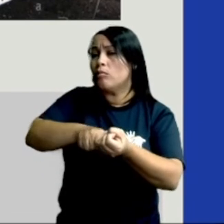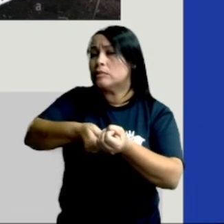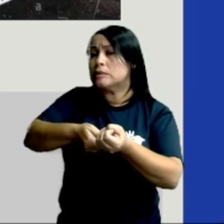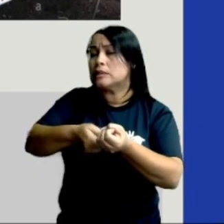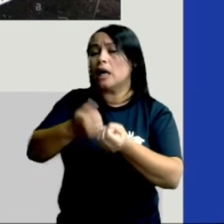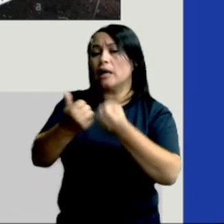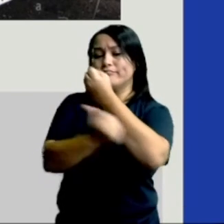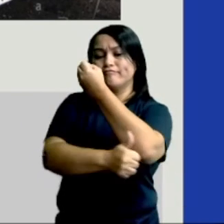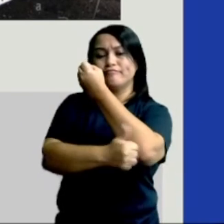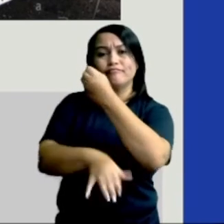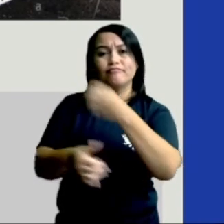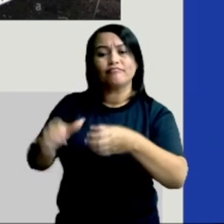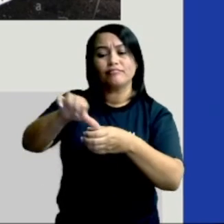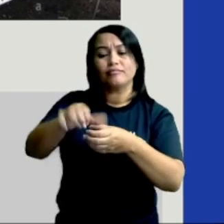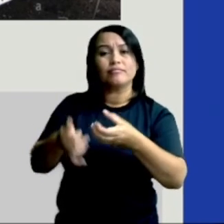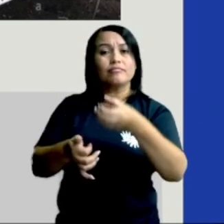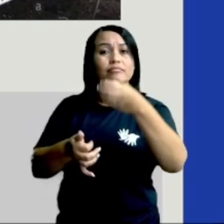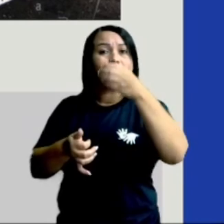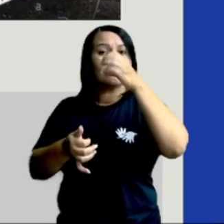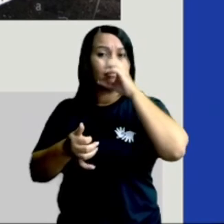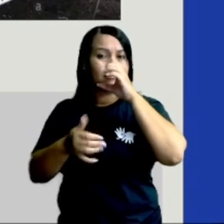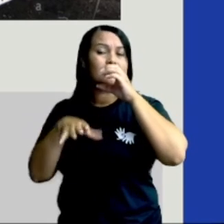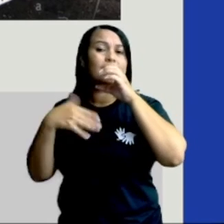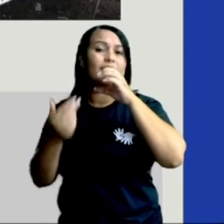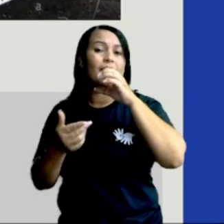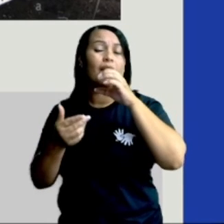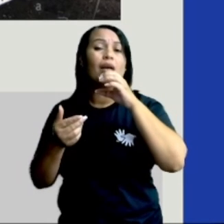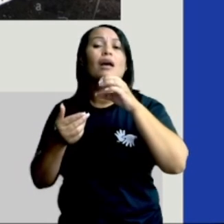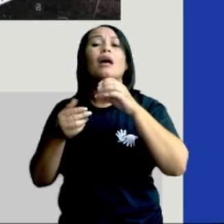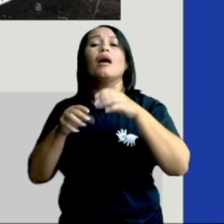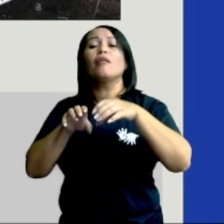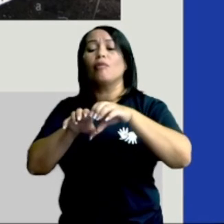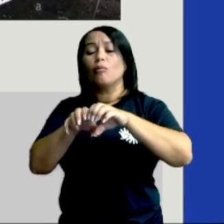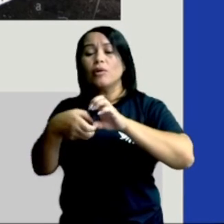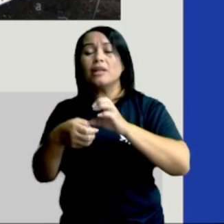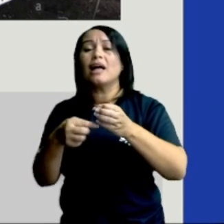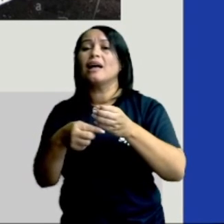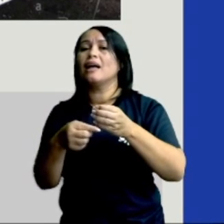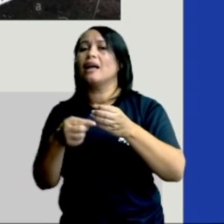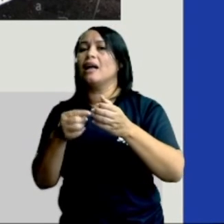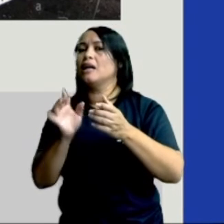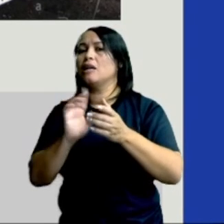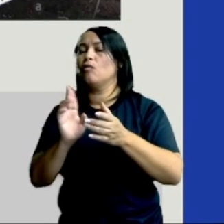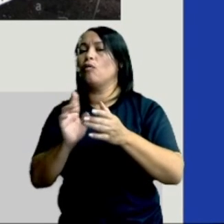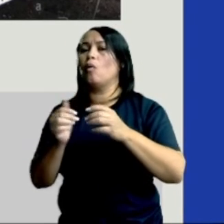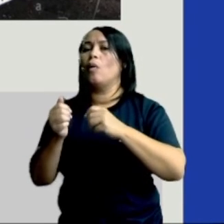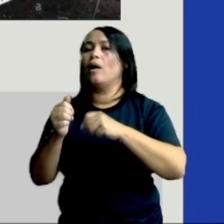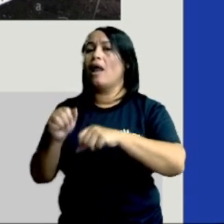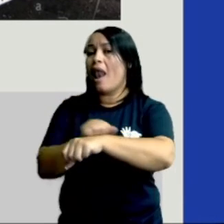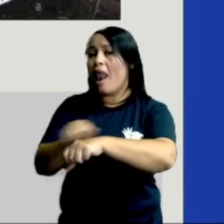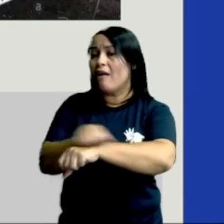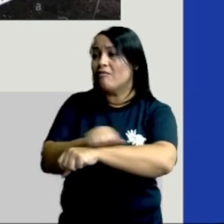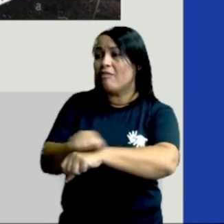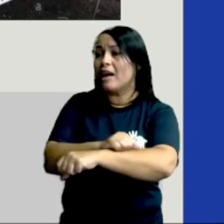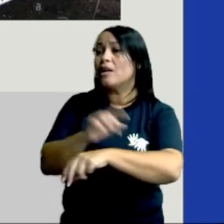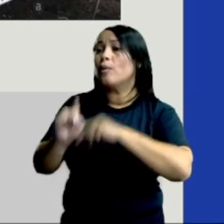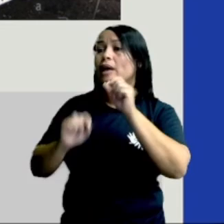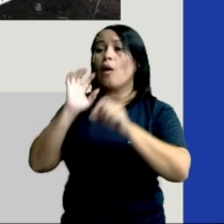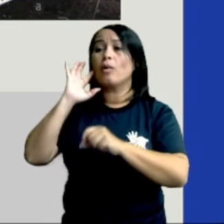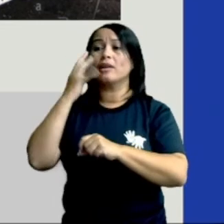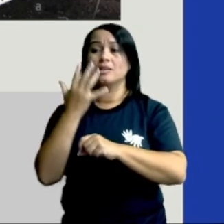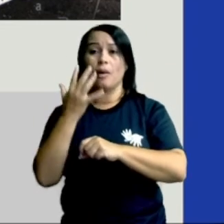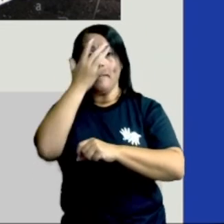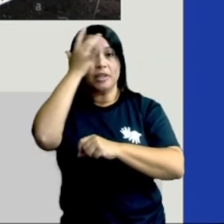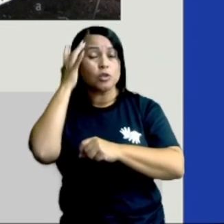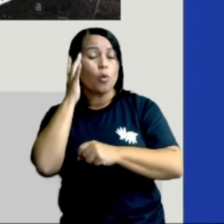cana, defecou na casca da cana, e essa cana foi moída sem ser devidamente higienizada, e aí